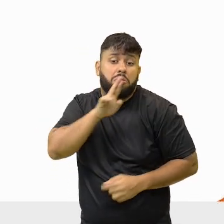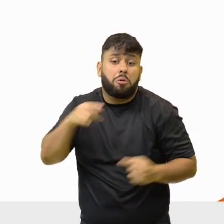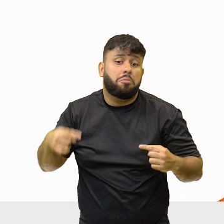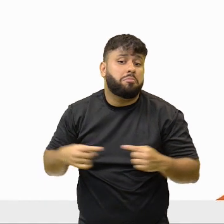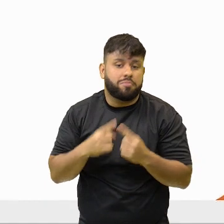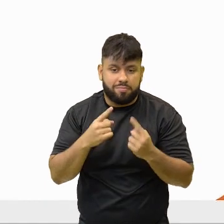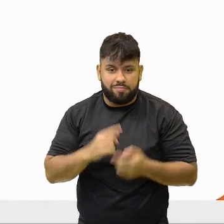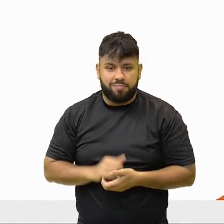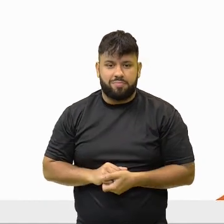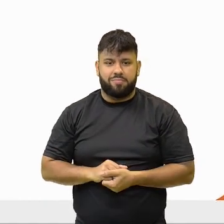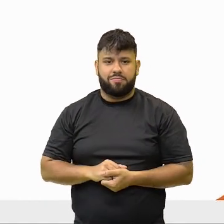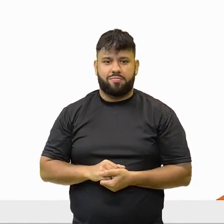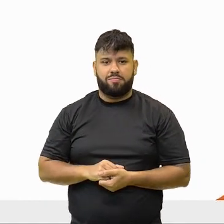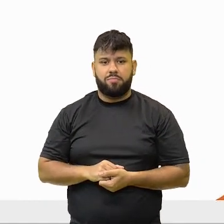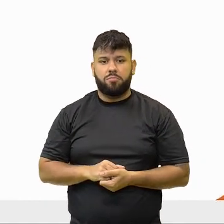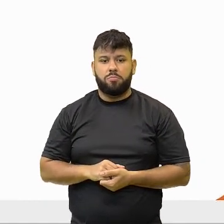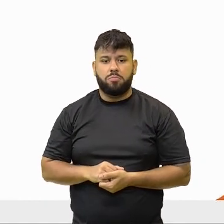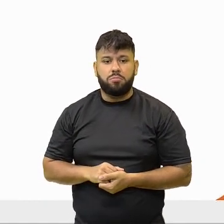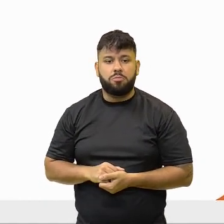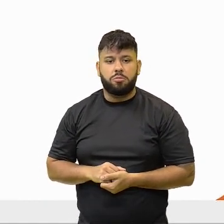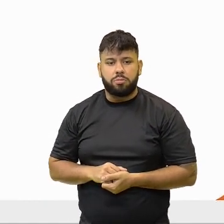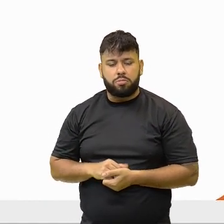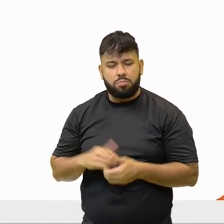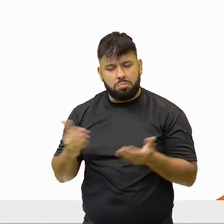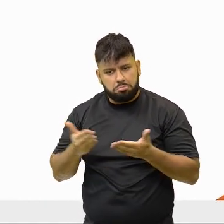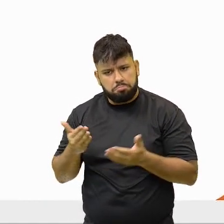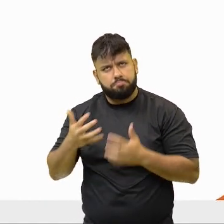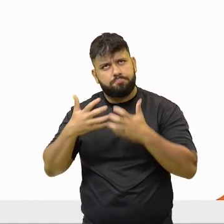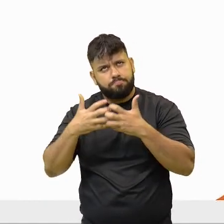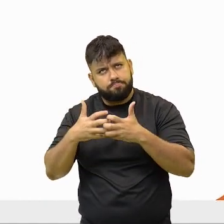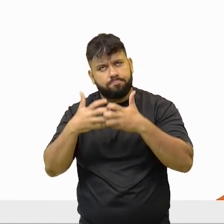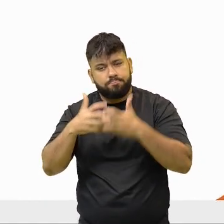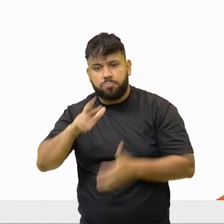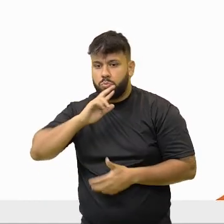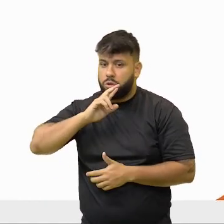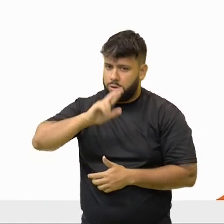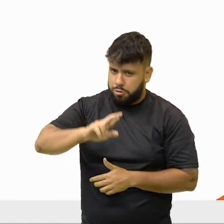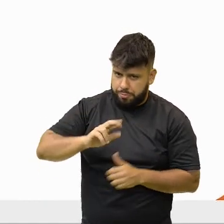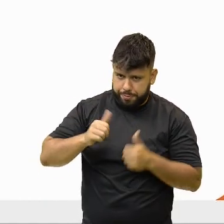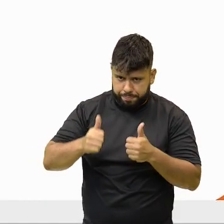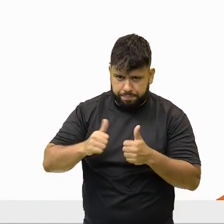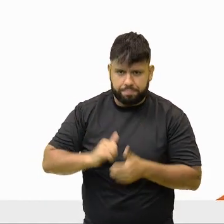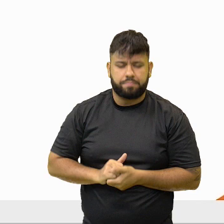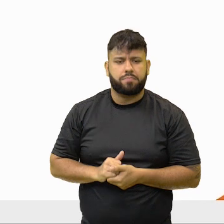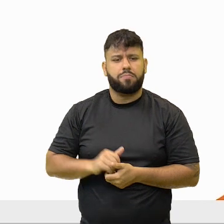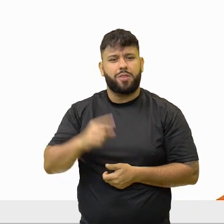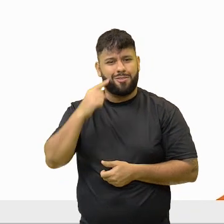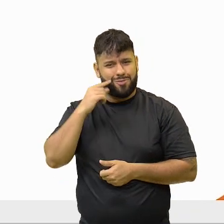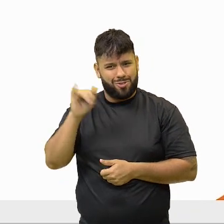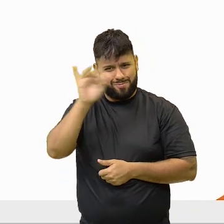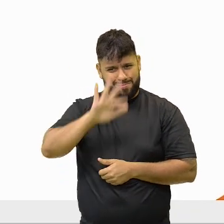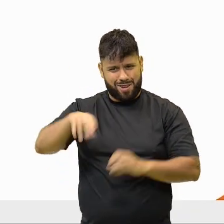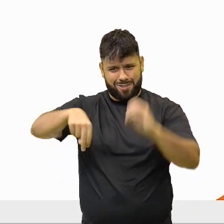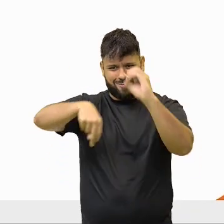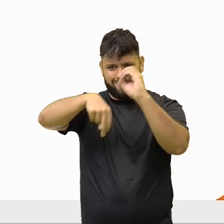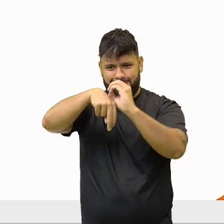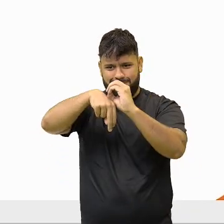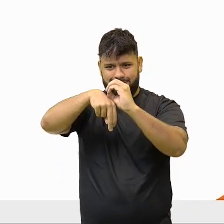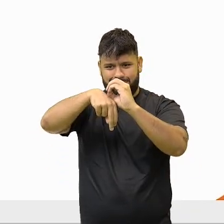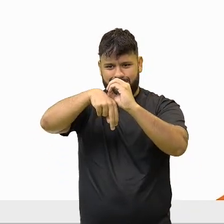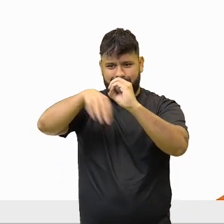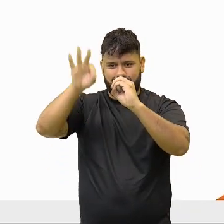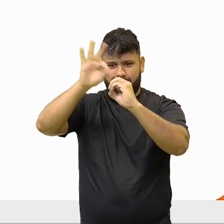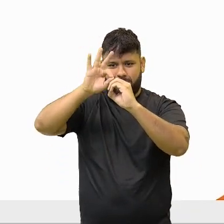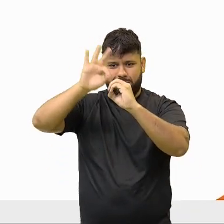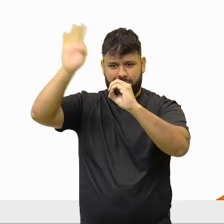certa? E vamos à nossa resposta, correto? Primeira coisa, você viu a figura da questão. E o que você identificou? Que